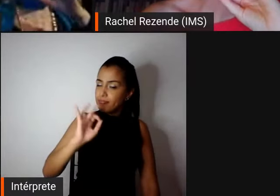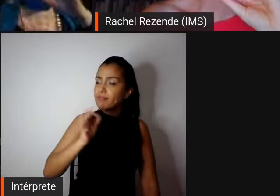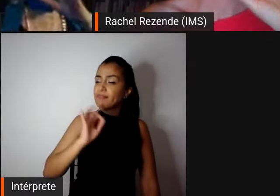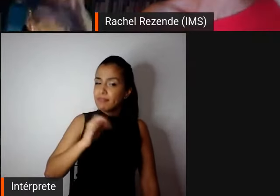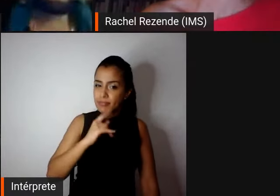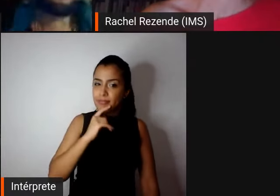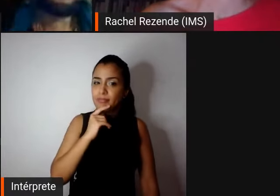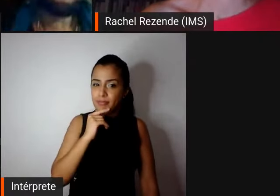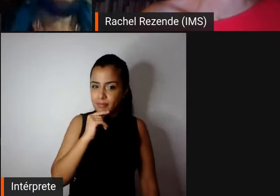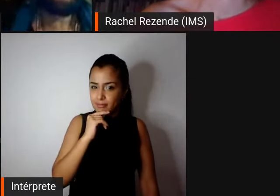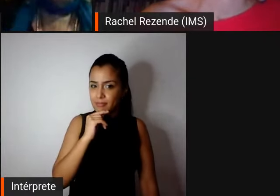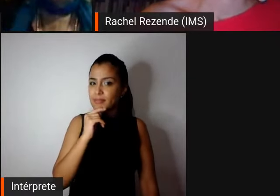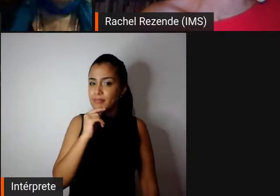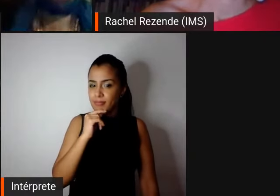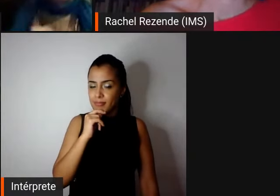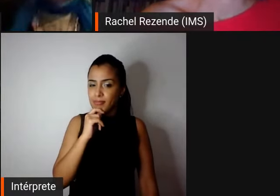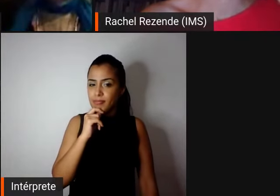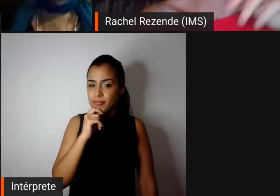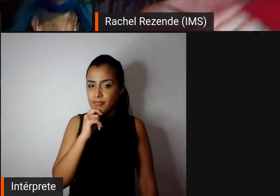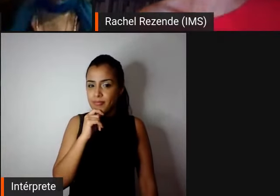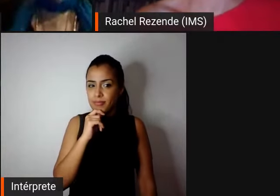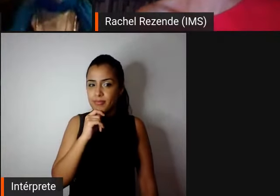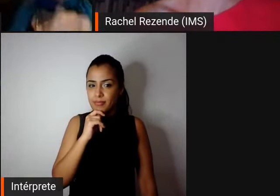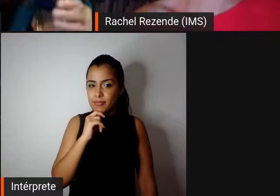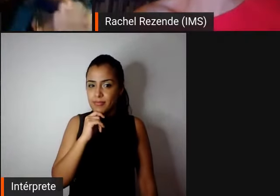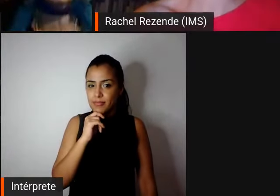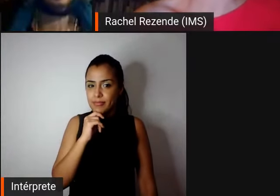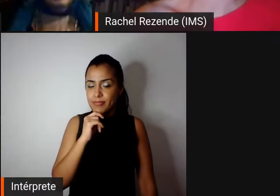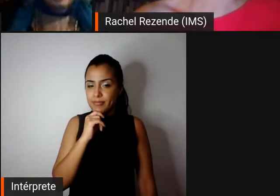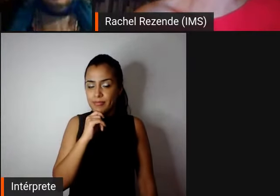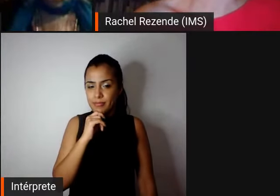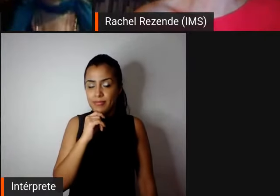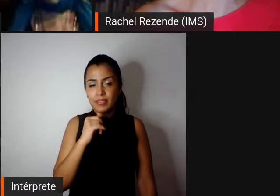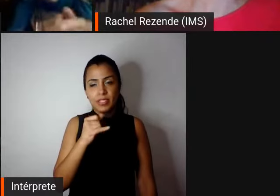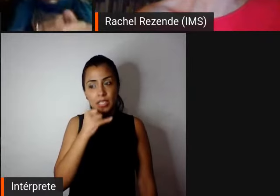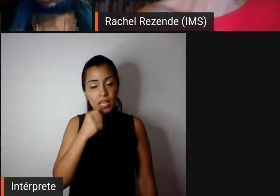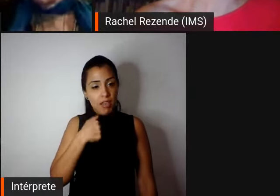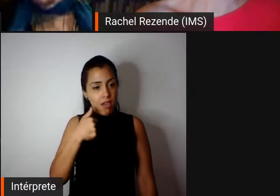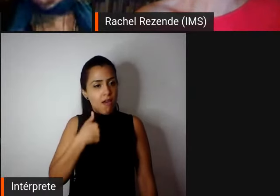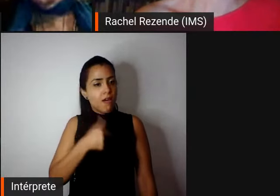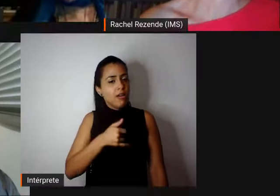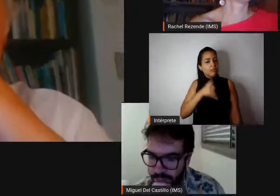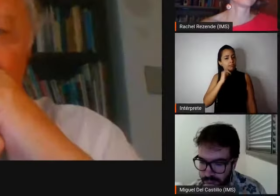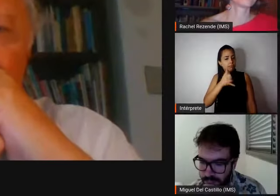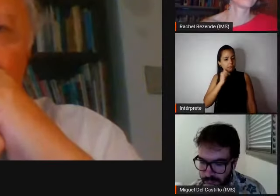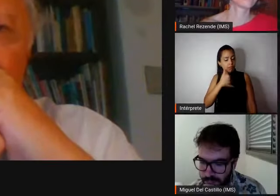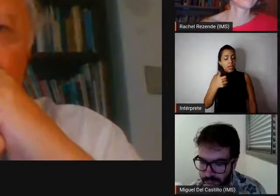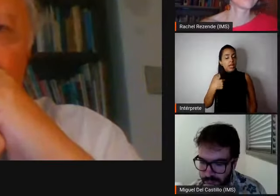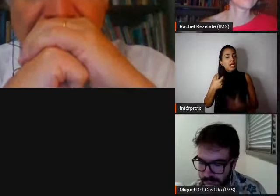Essa é ótima pergunta, porque enquanto eu falei que